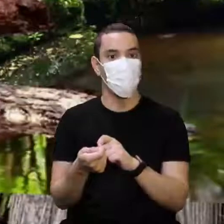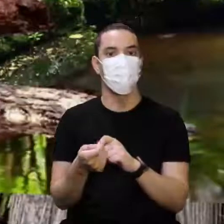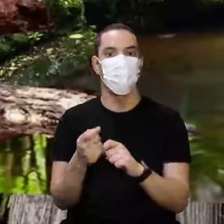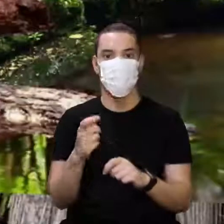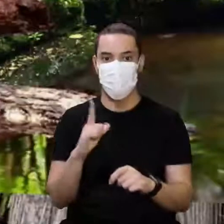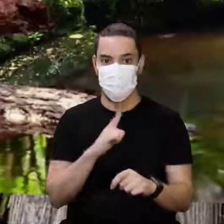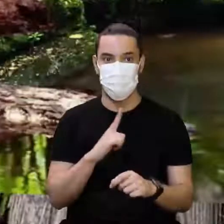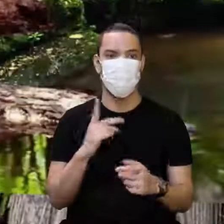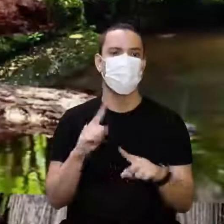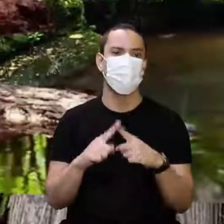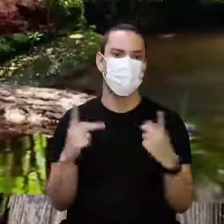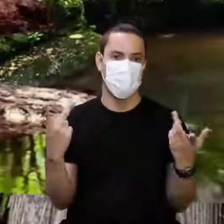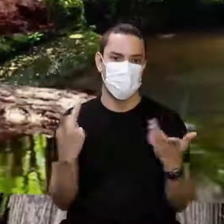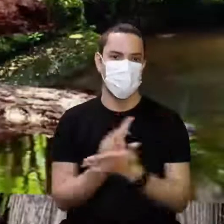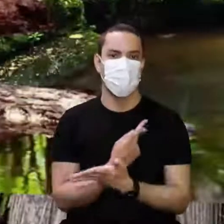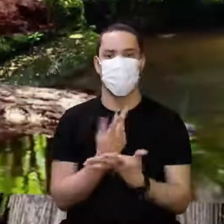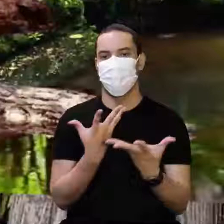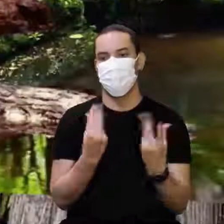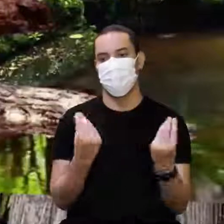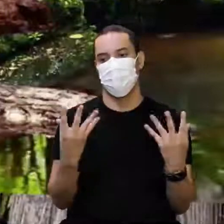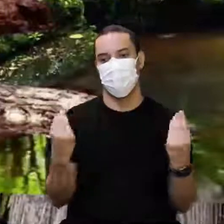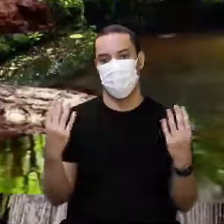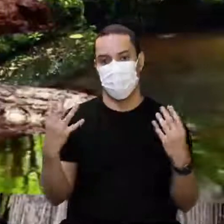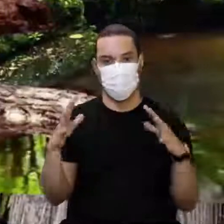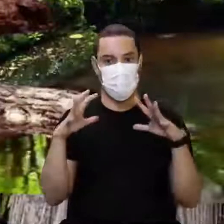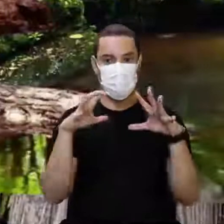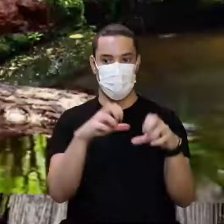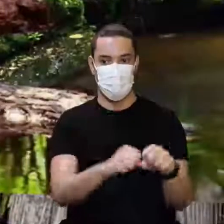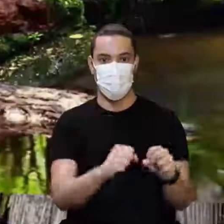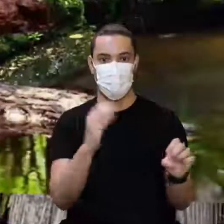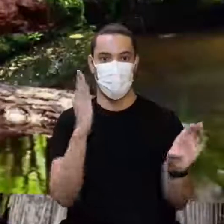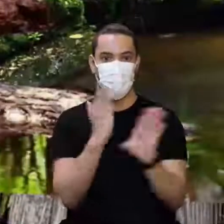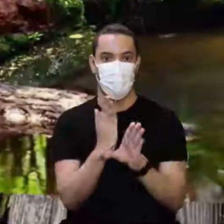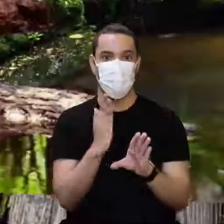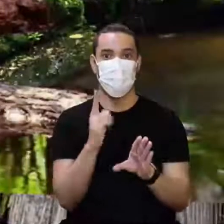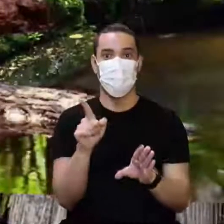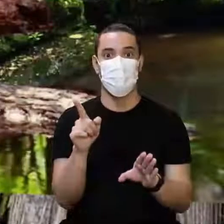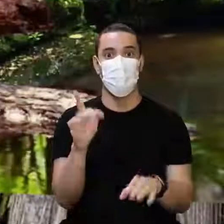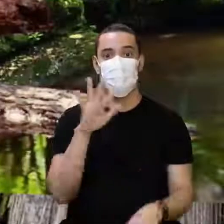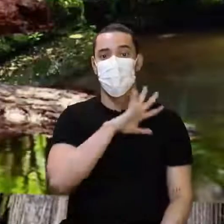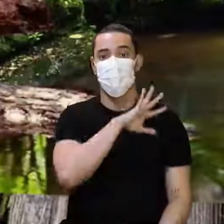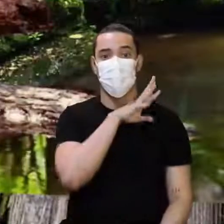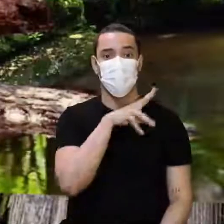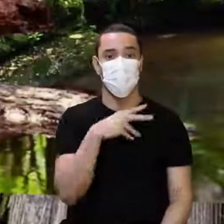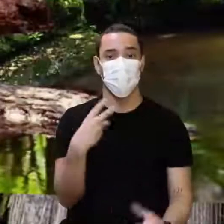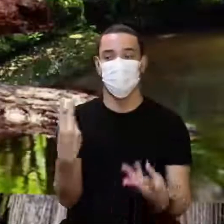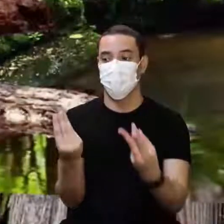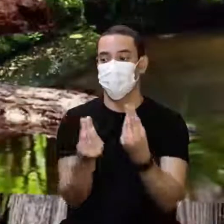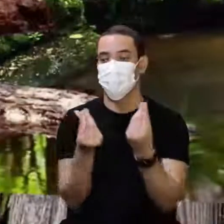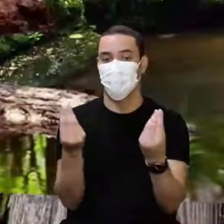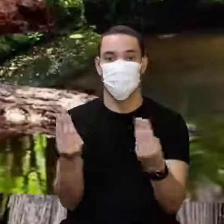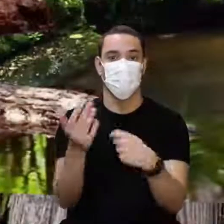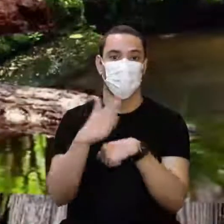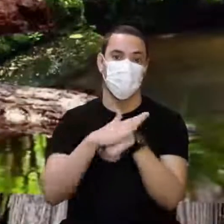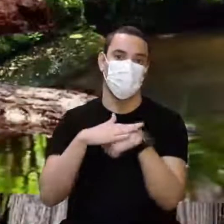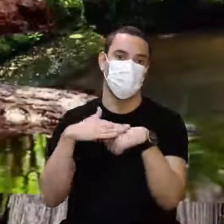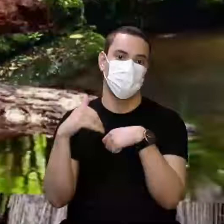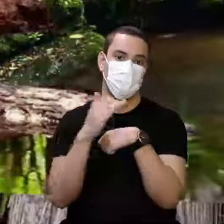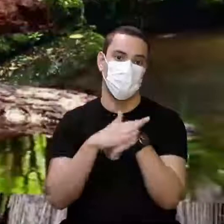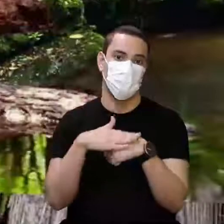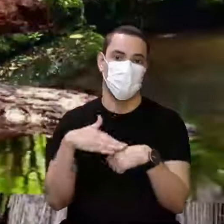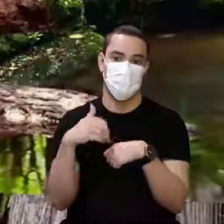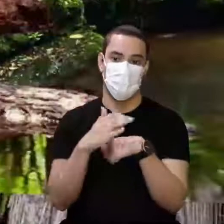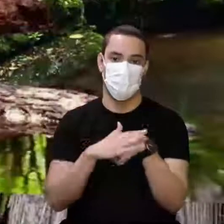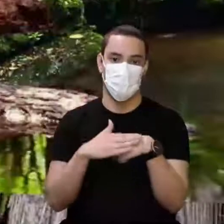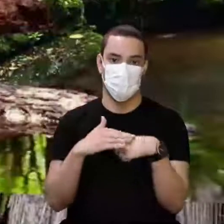né? Muito prezados. E pela docilidade, são animais muito dóceis, acabou